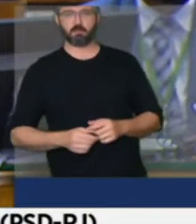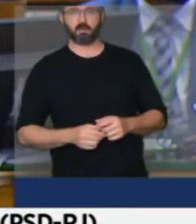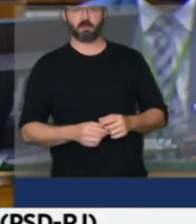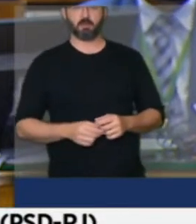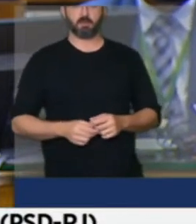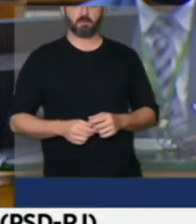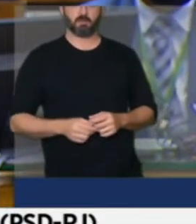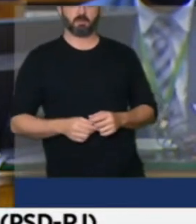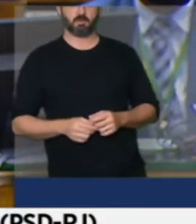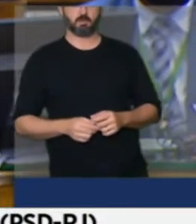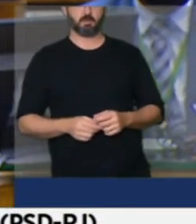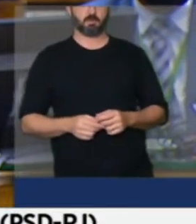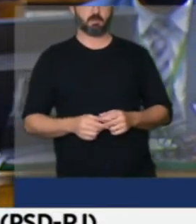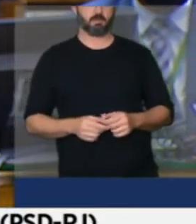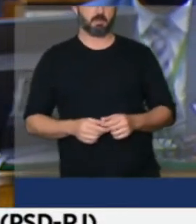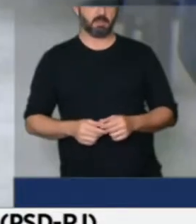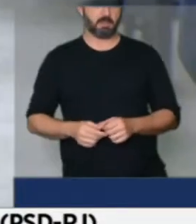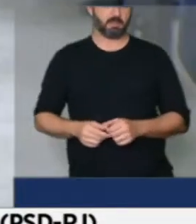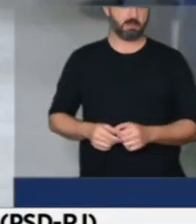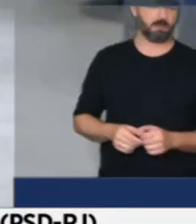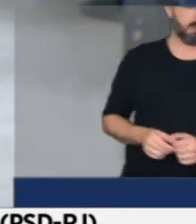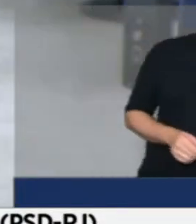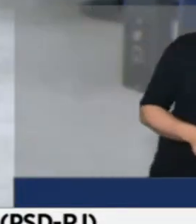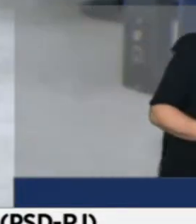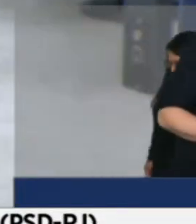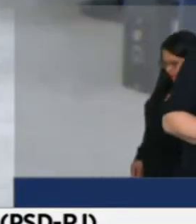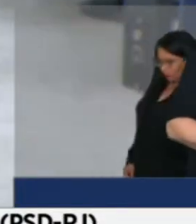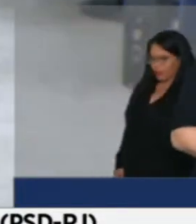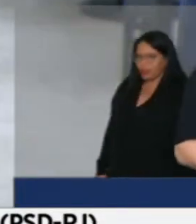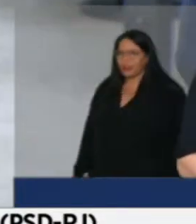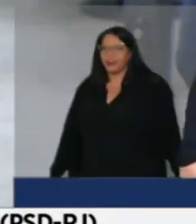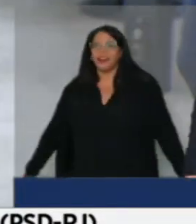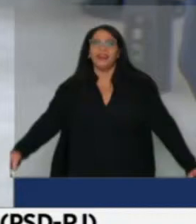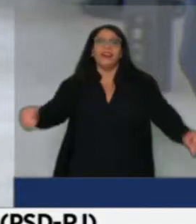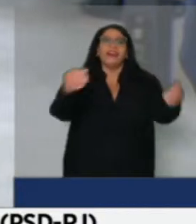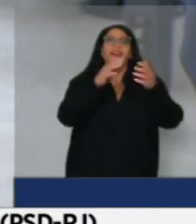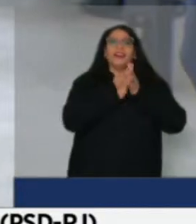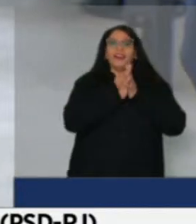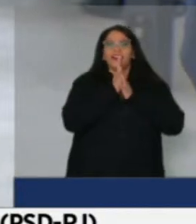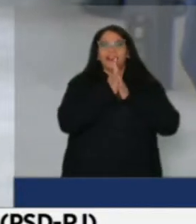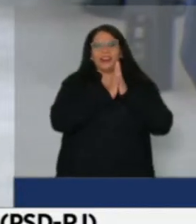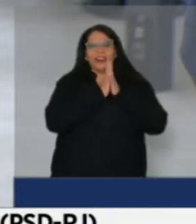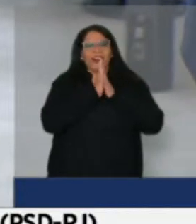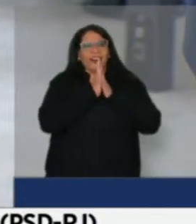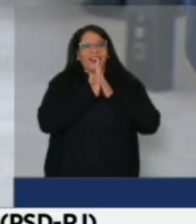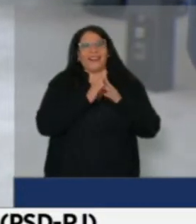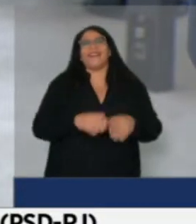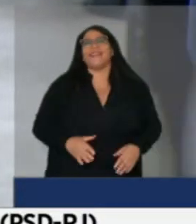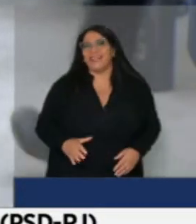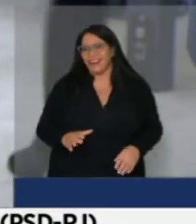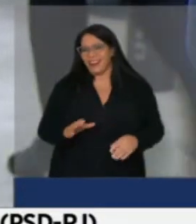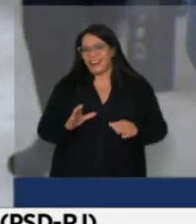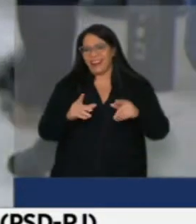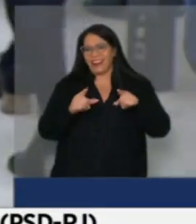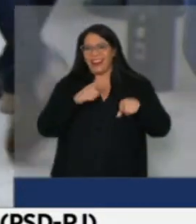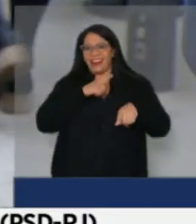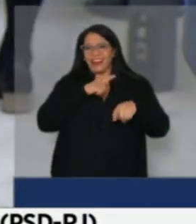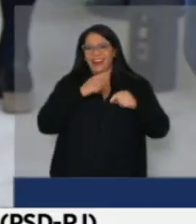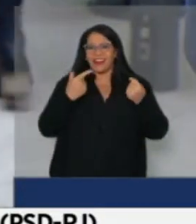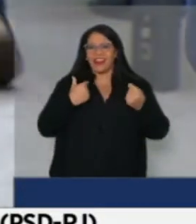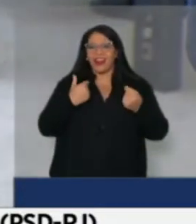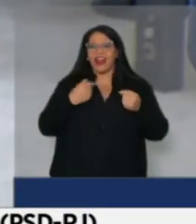Porque primeiro, presidente, não está dito na decisão que o relator é do Conselho. Mas eu entendo, senhor presidente, que é um